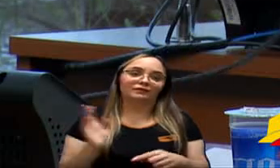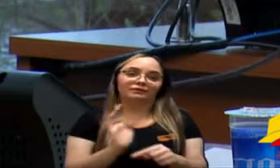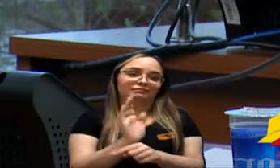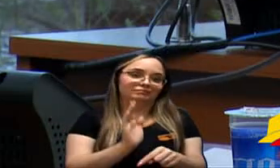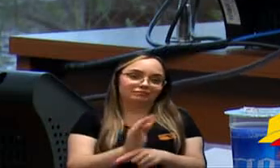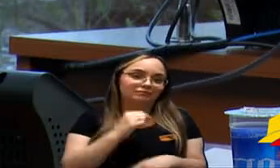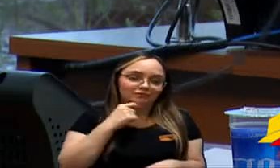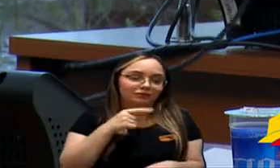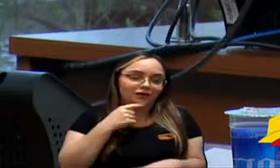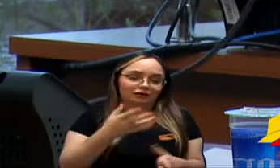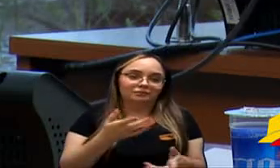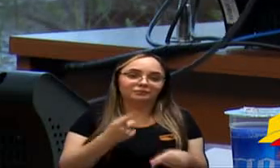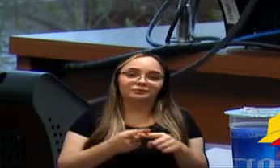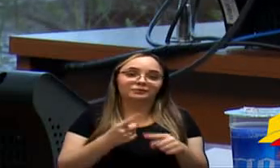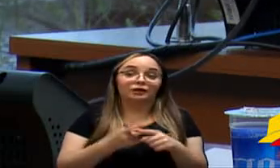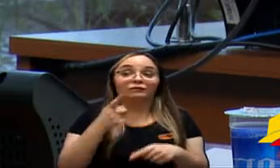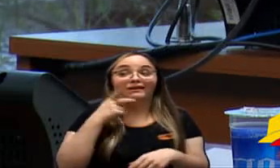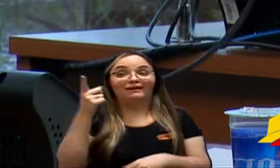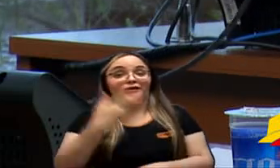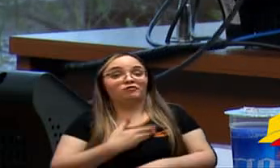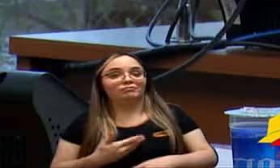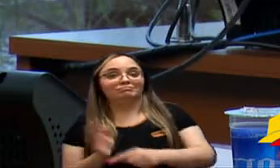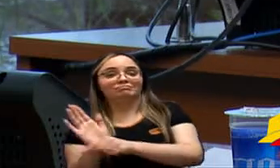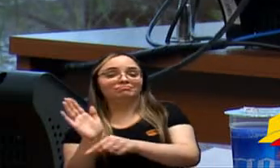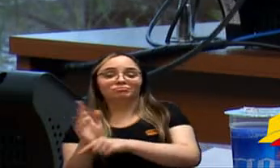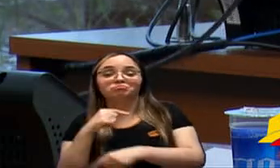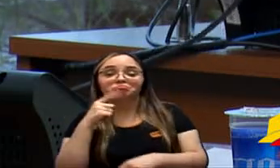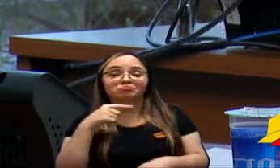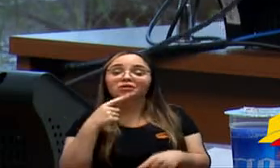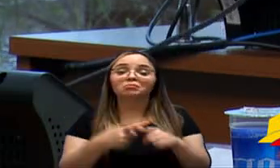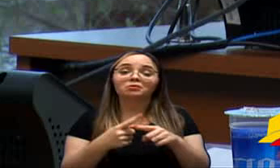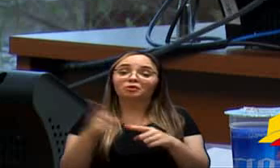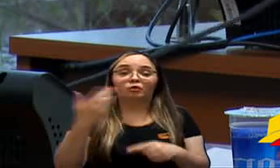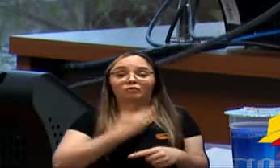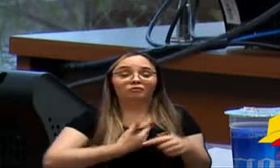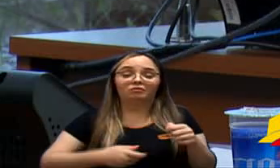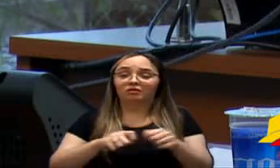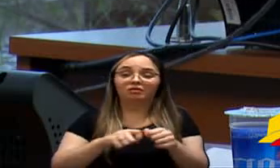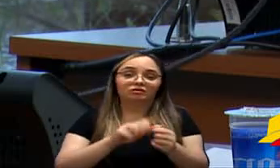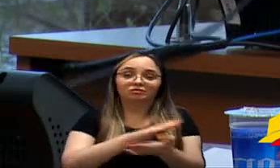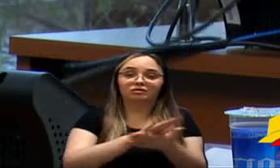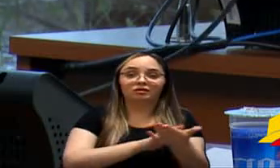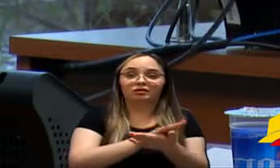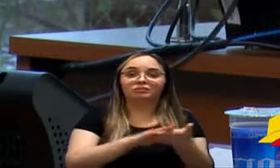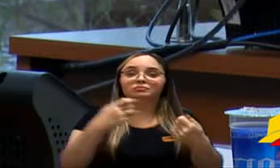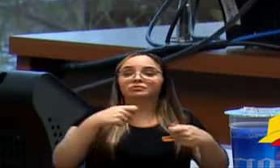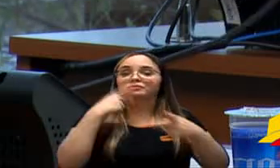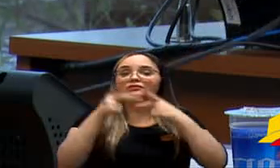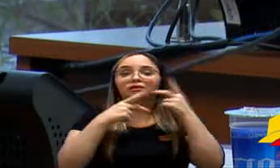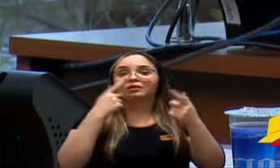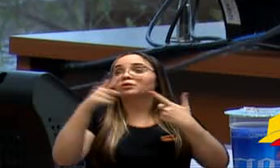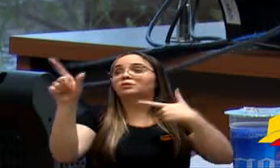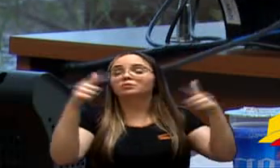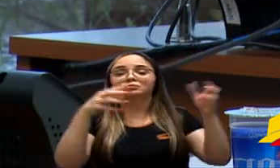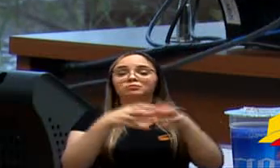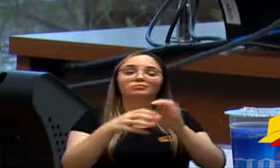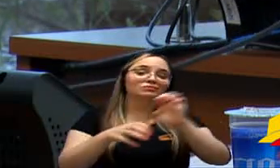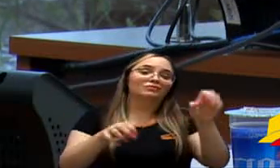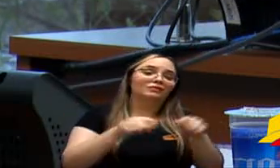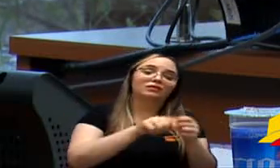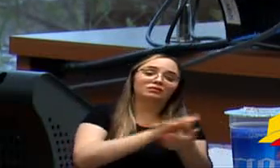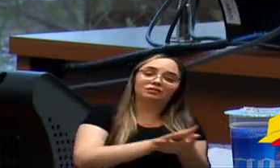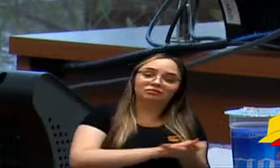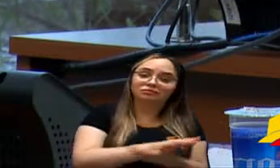ou aquilo, mas não está. Ele vai fazer como? Tem que trazer discussões de longe, tem que falar que a esquerda não faz nada. Quando, na